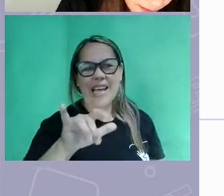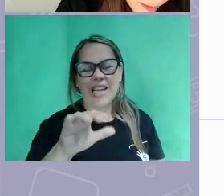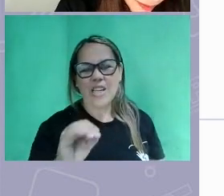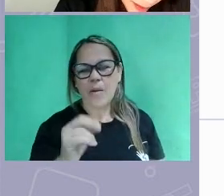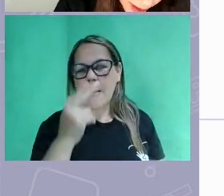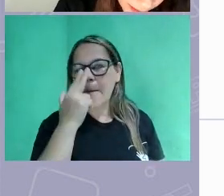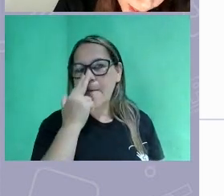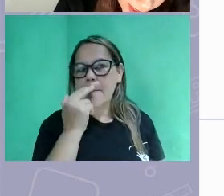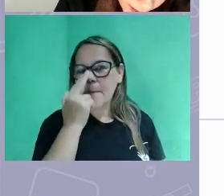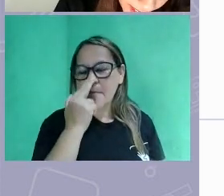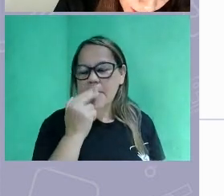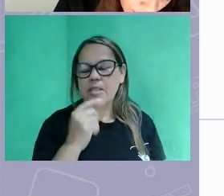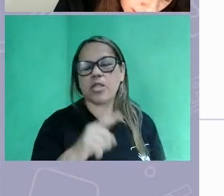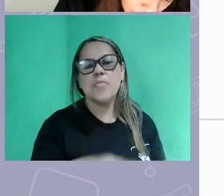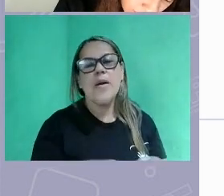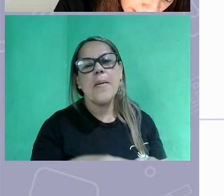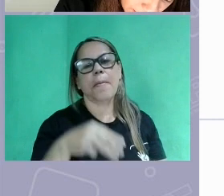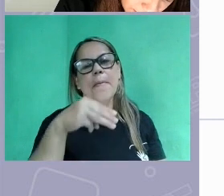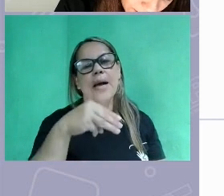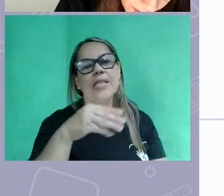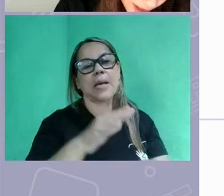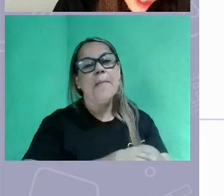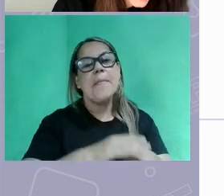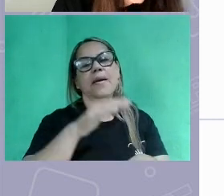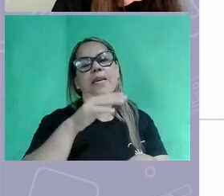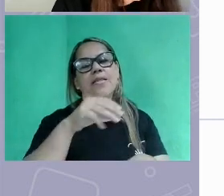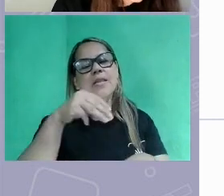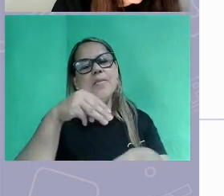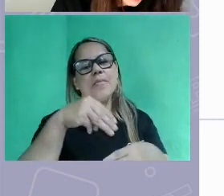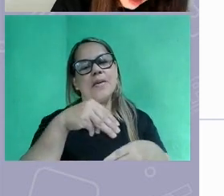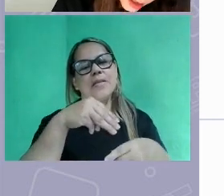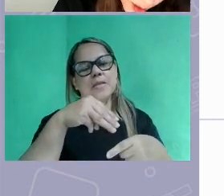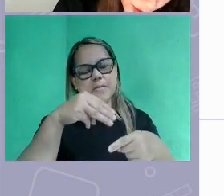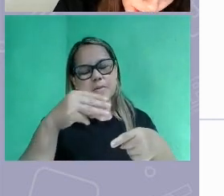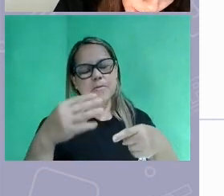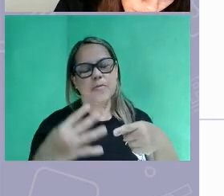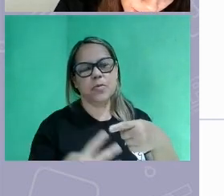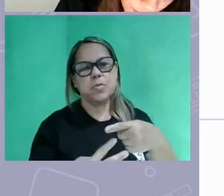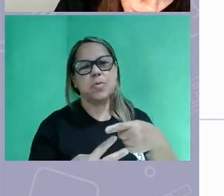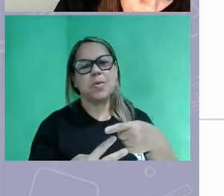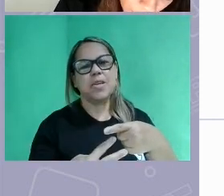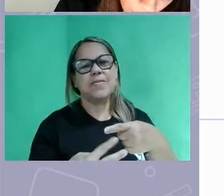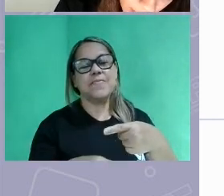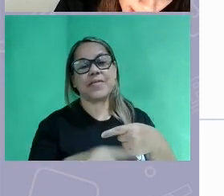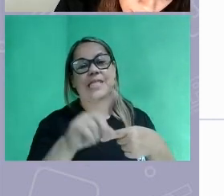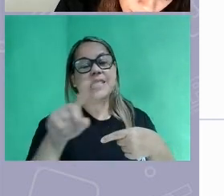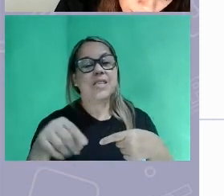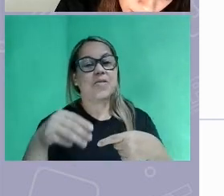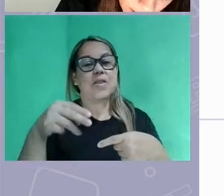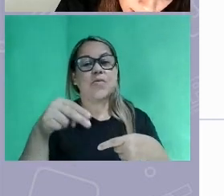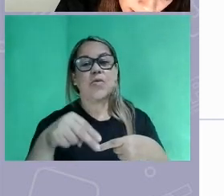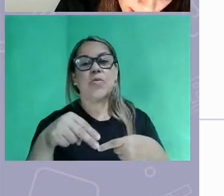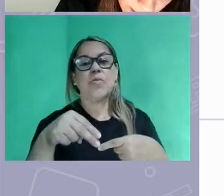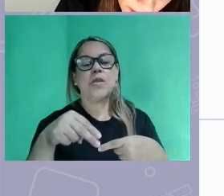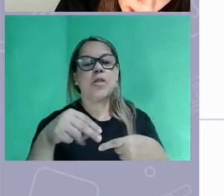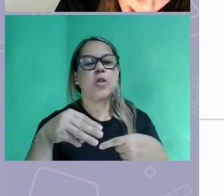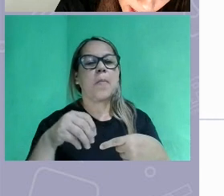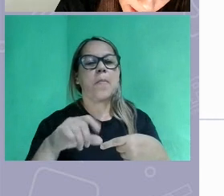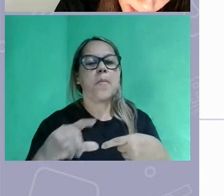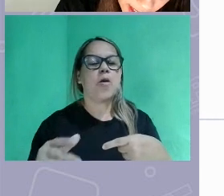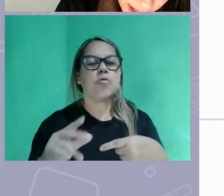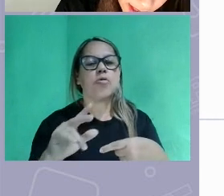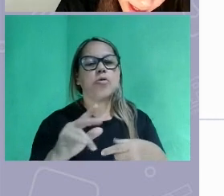massa mas a massa molar do hélio que é 4 enquanto que o número de mols do h2 seria